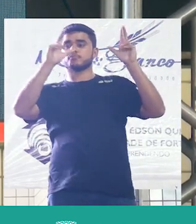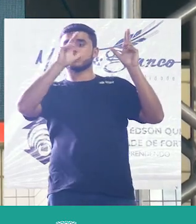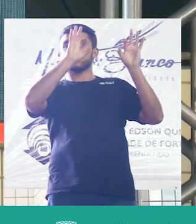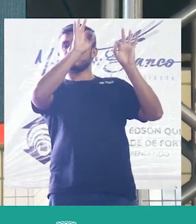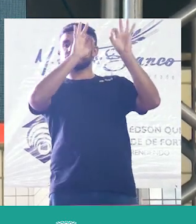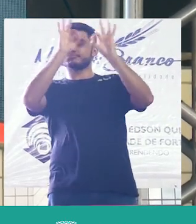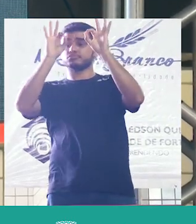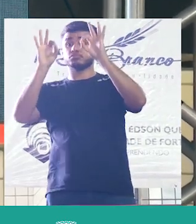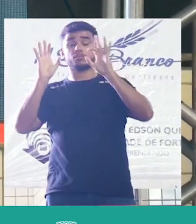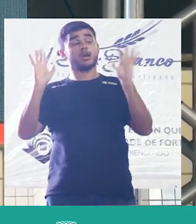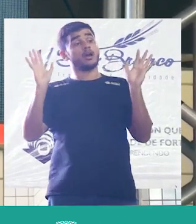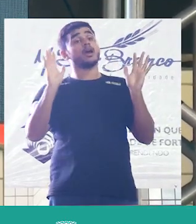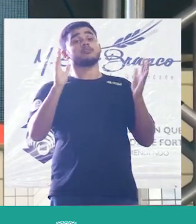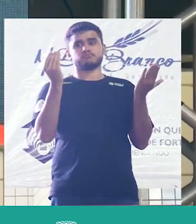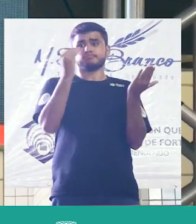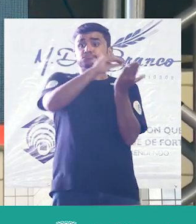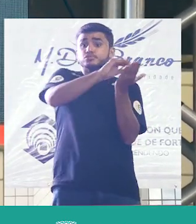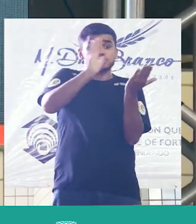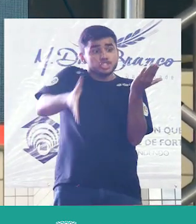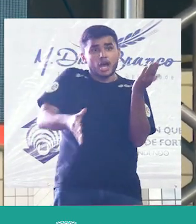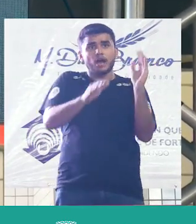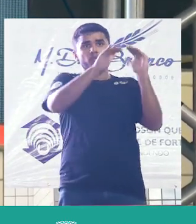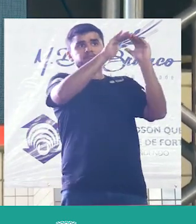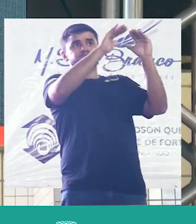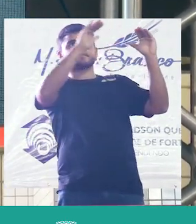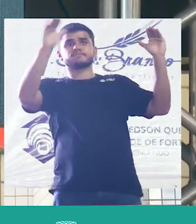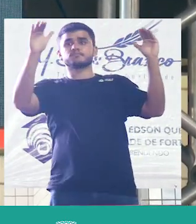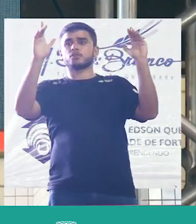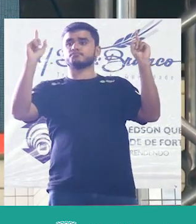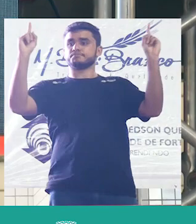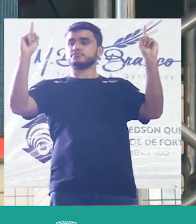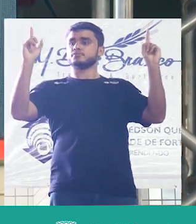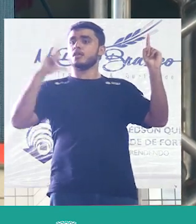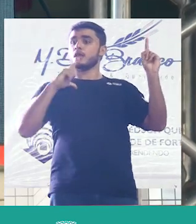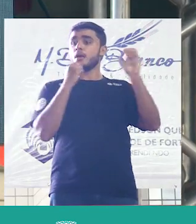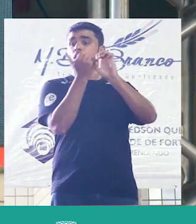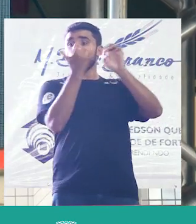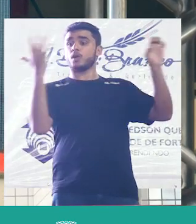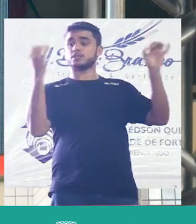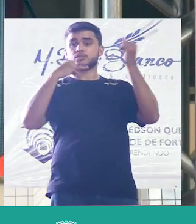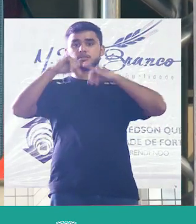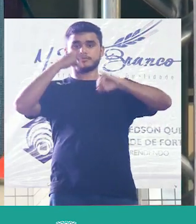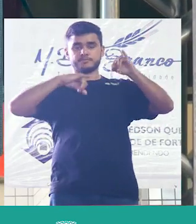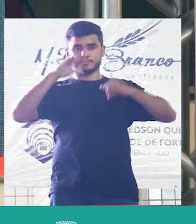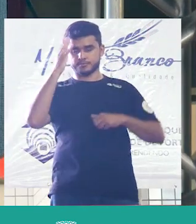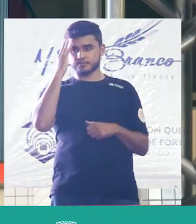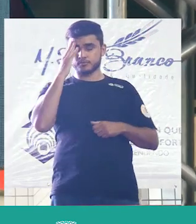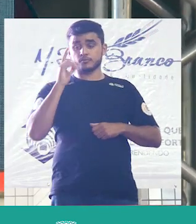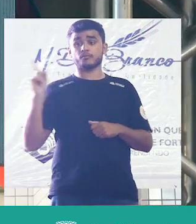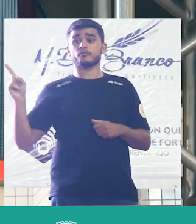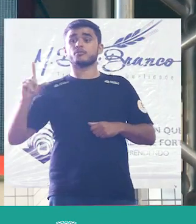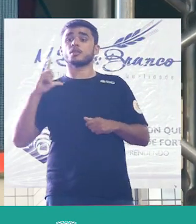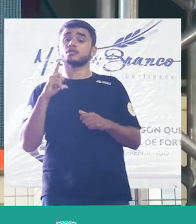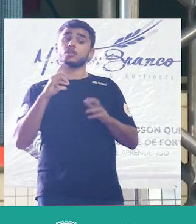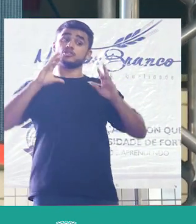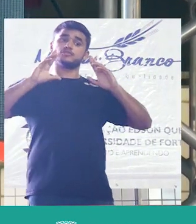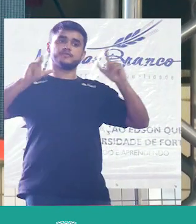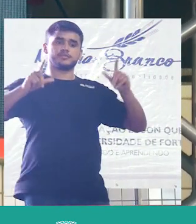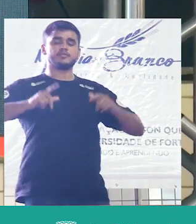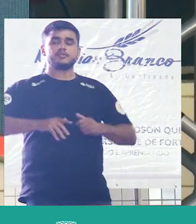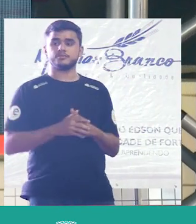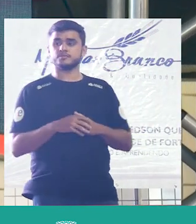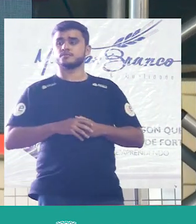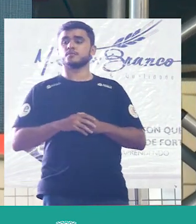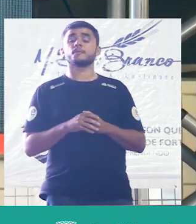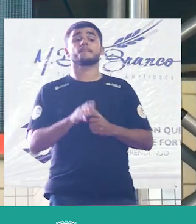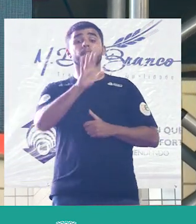não precisa, tá? E outra coisa, pessoal, as questões de estequiometria dividem-se em 2 casos: